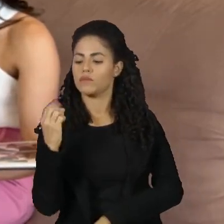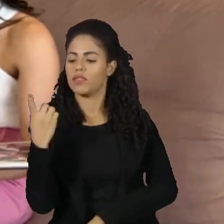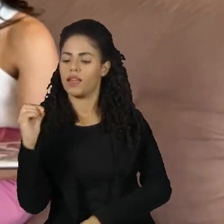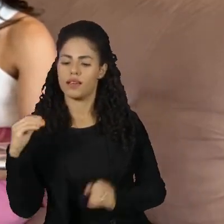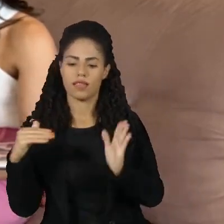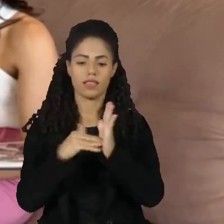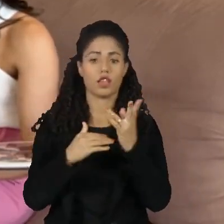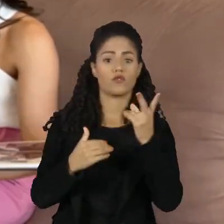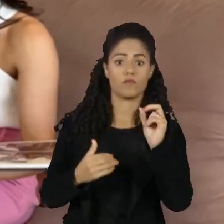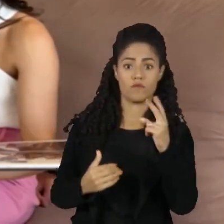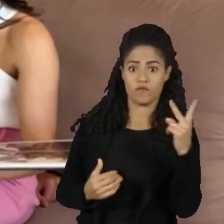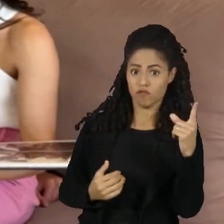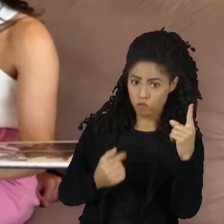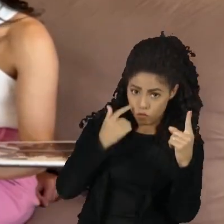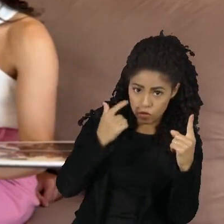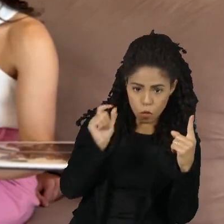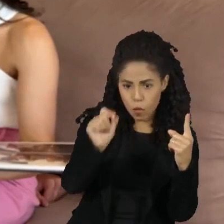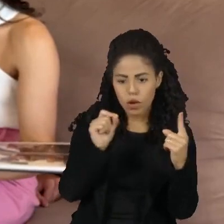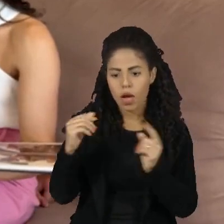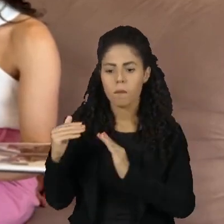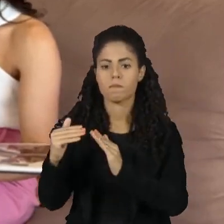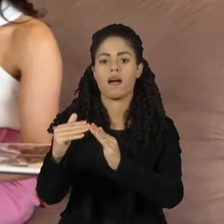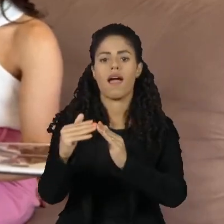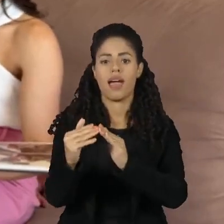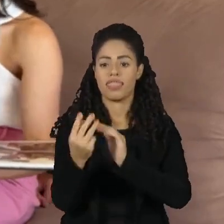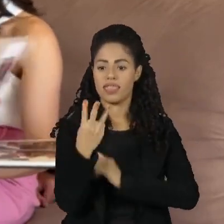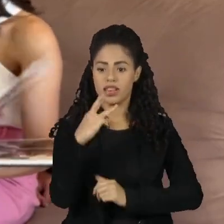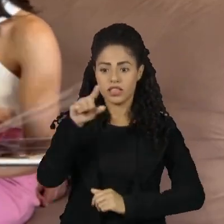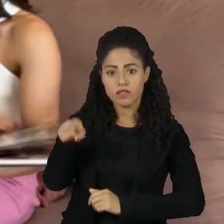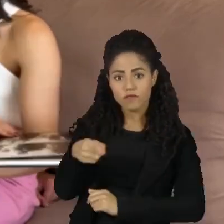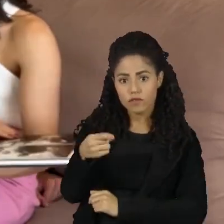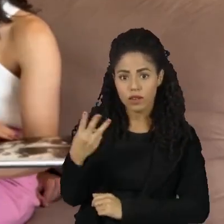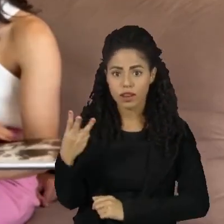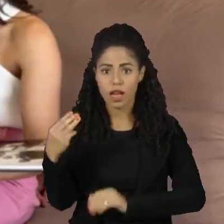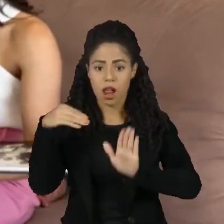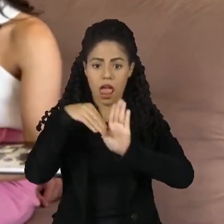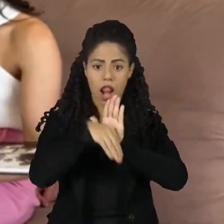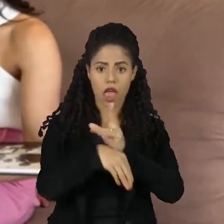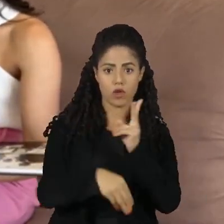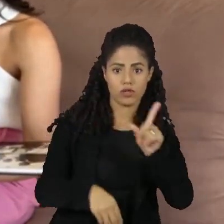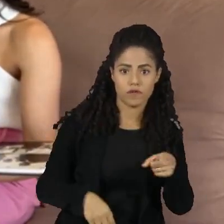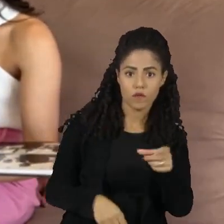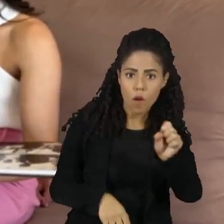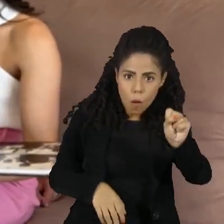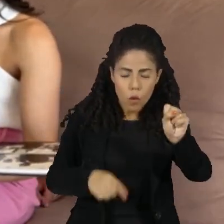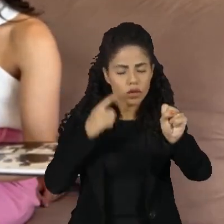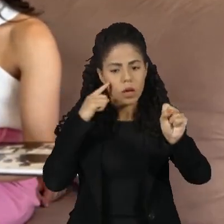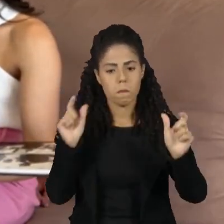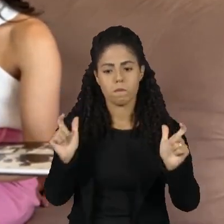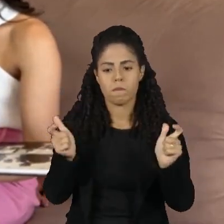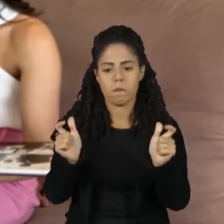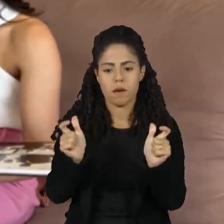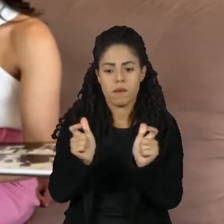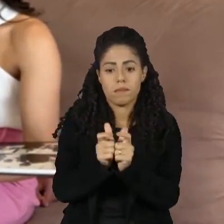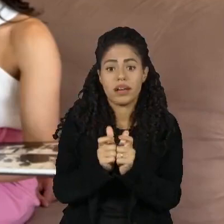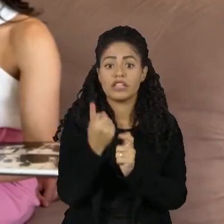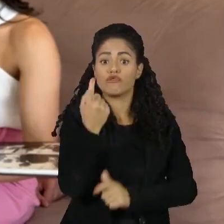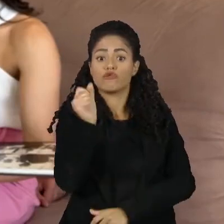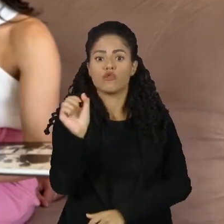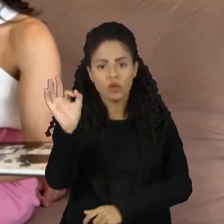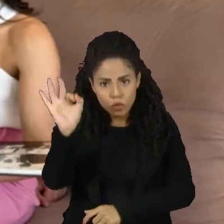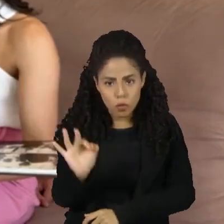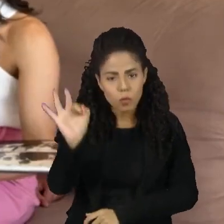número médio de moradores por domicílio no país caiu de 3,3 para 2,8, uma diminuição de mais de